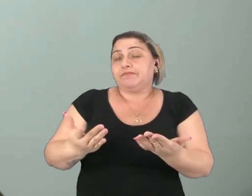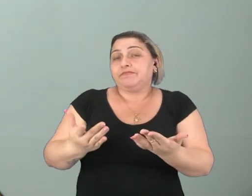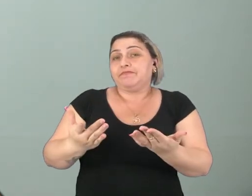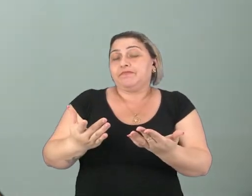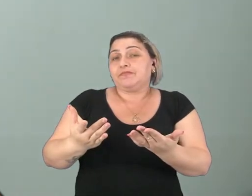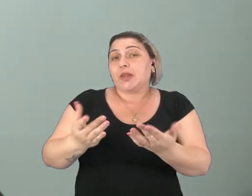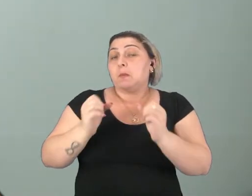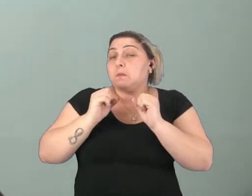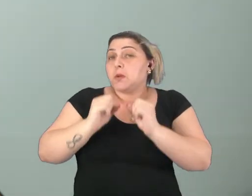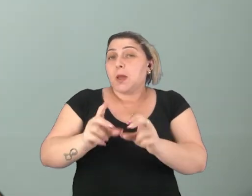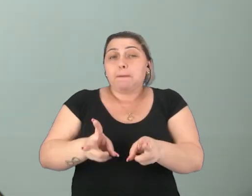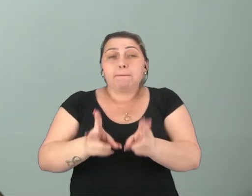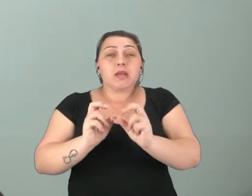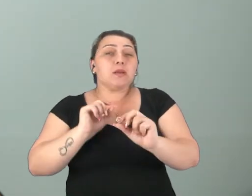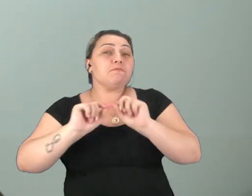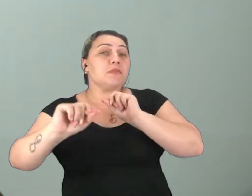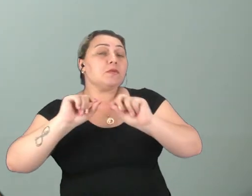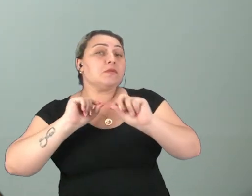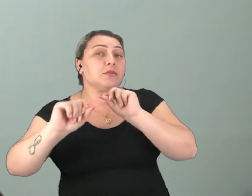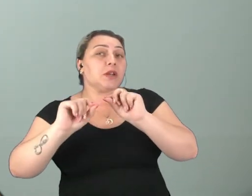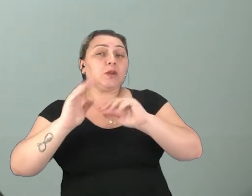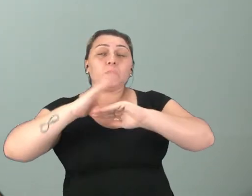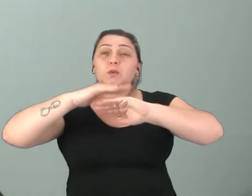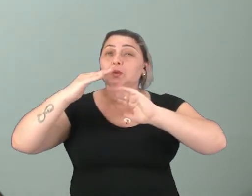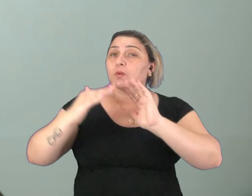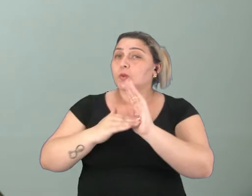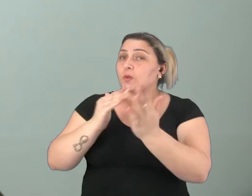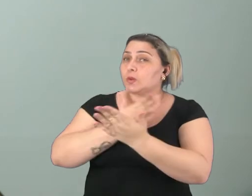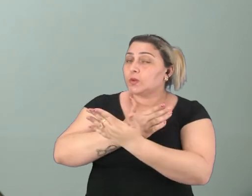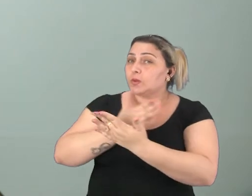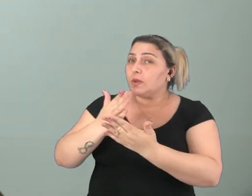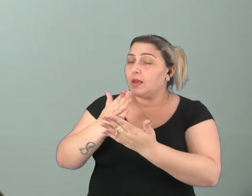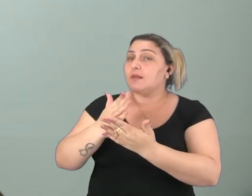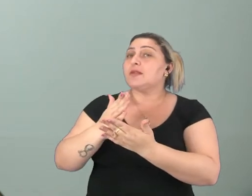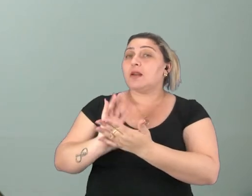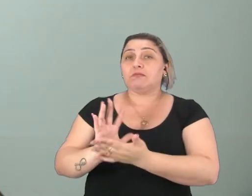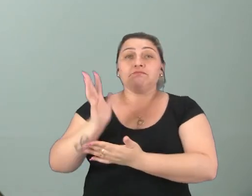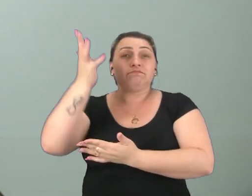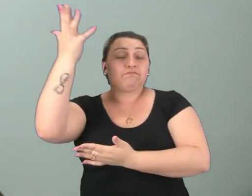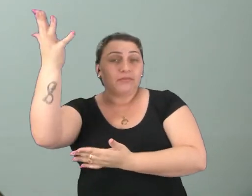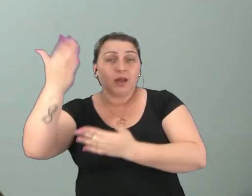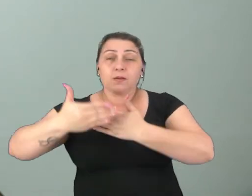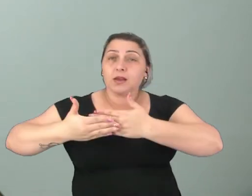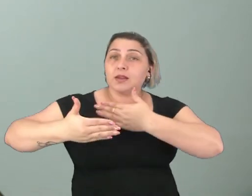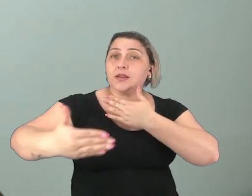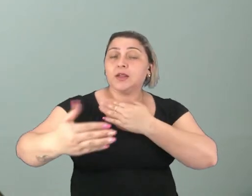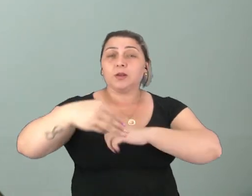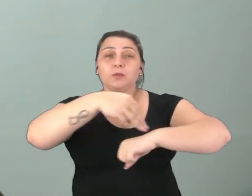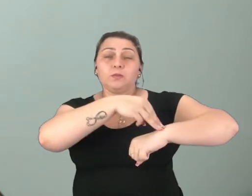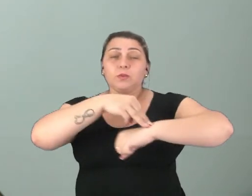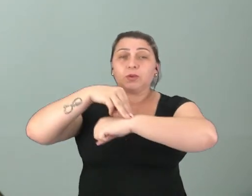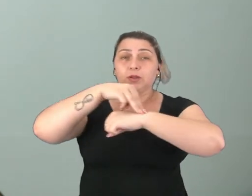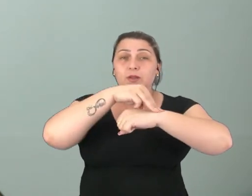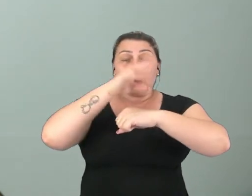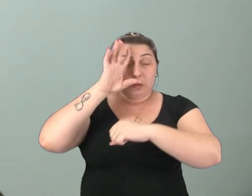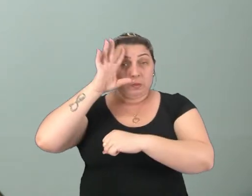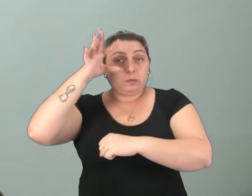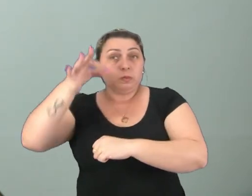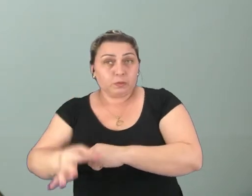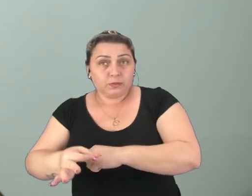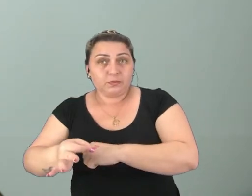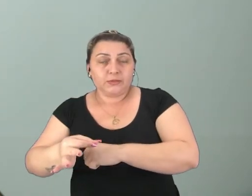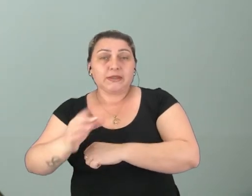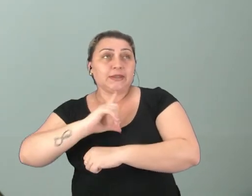nós podemos perceber aqui que tudo começa a ocorrer a partir do momento que ele toma a